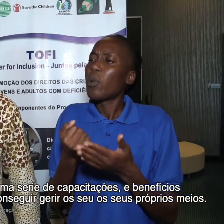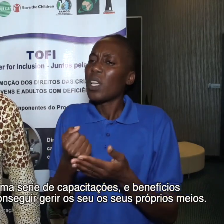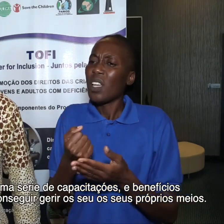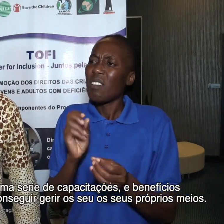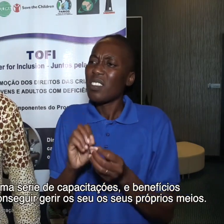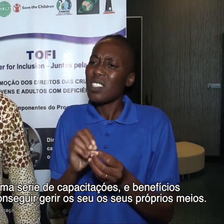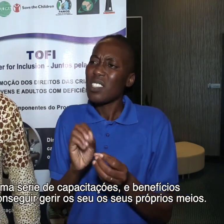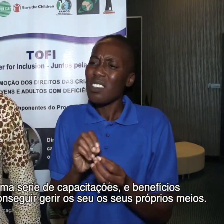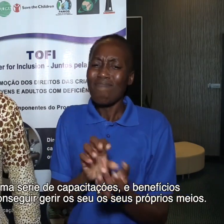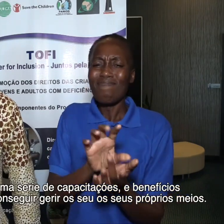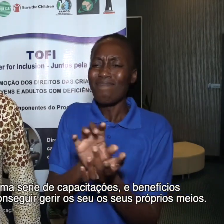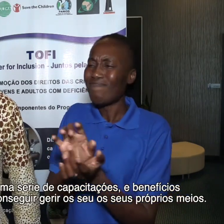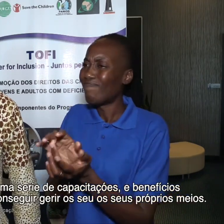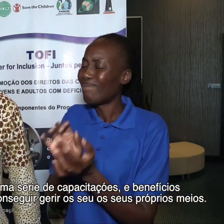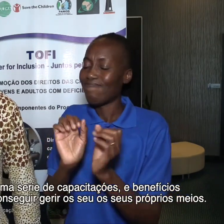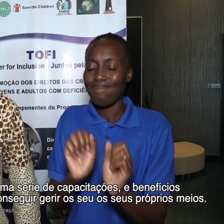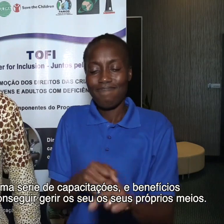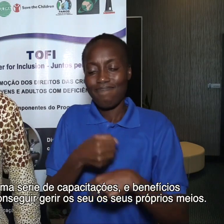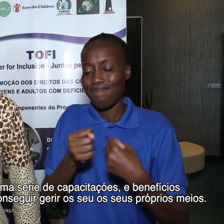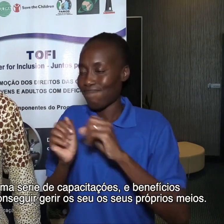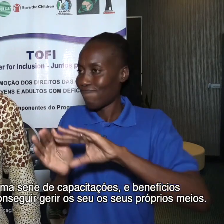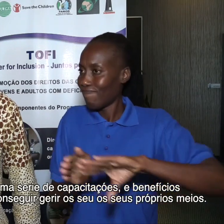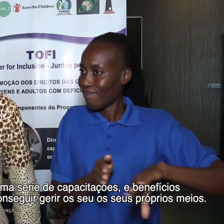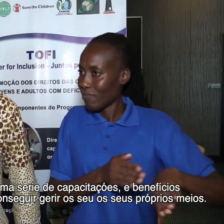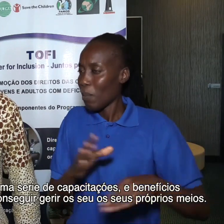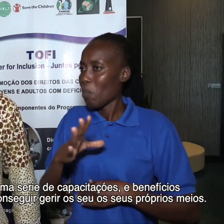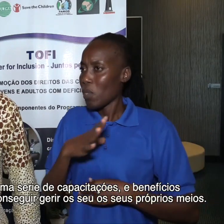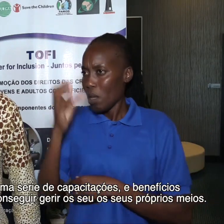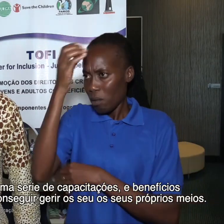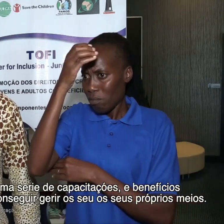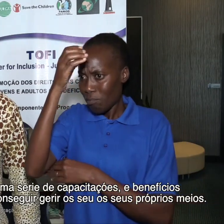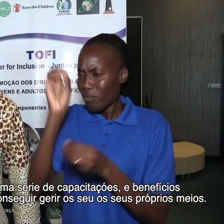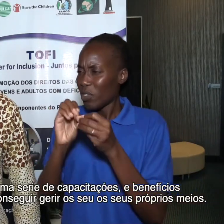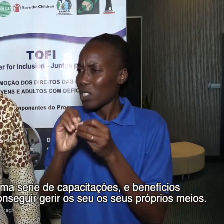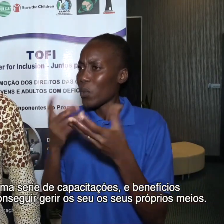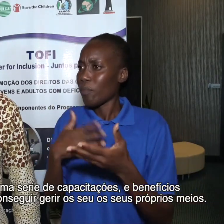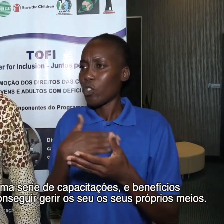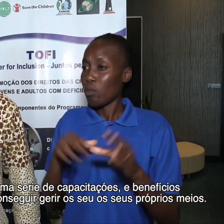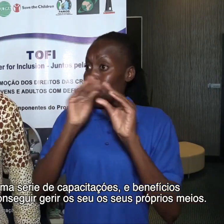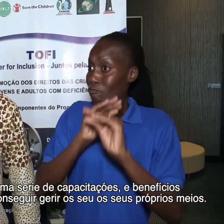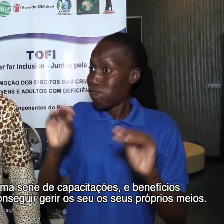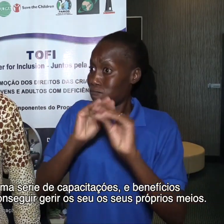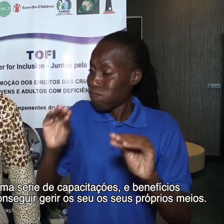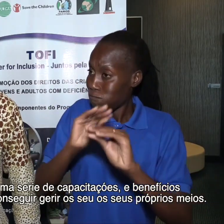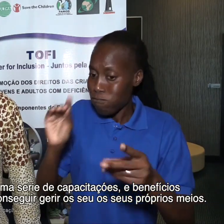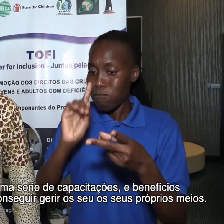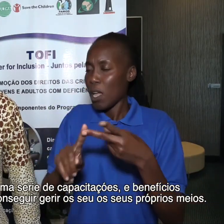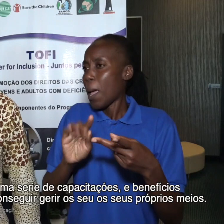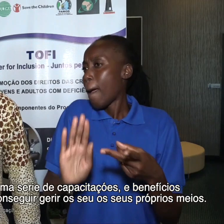Então há aqui uma série de capacitações, uma série de benefícios, de modo que ele possa